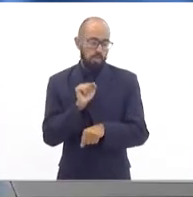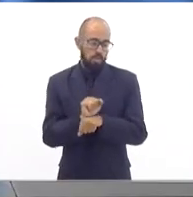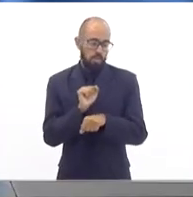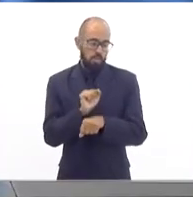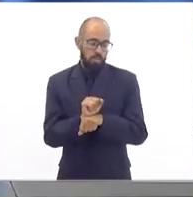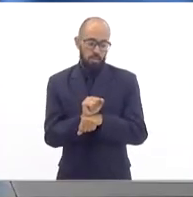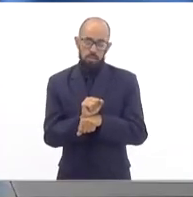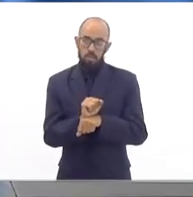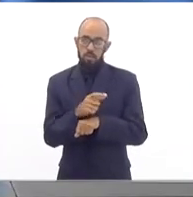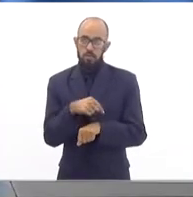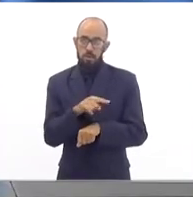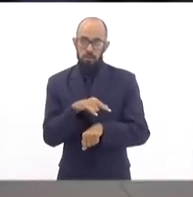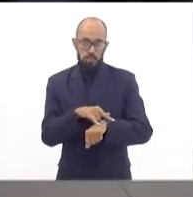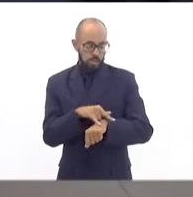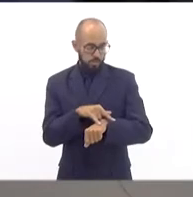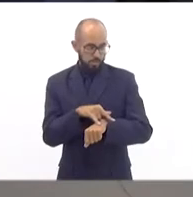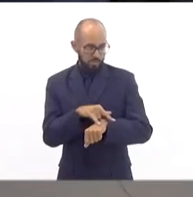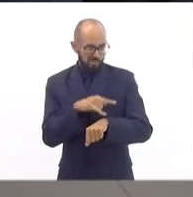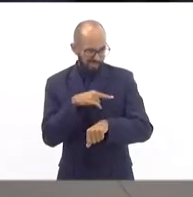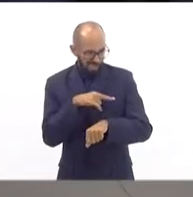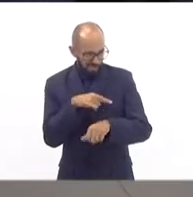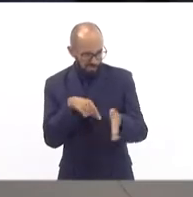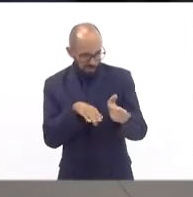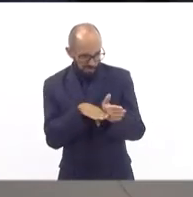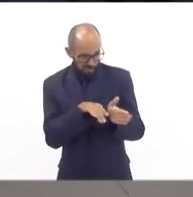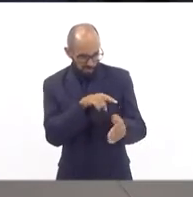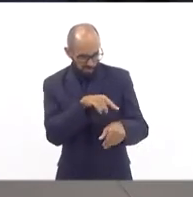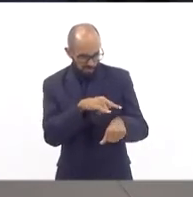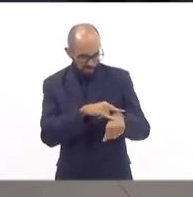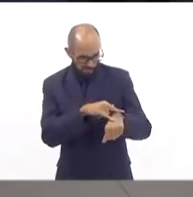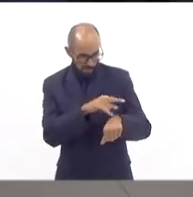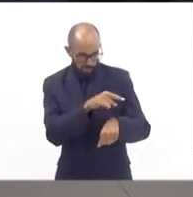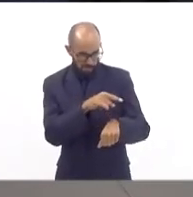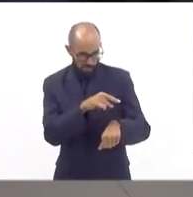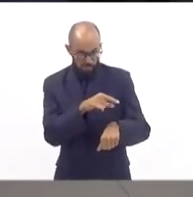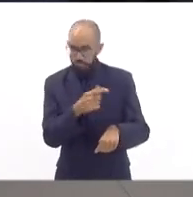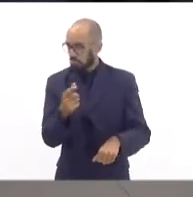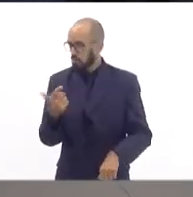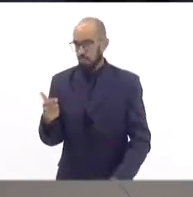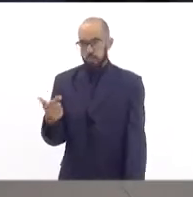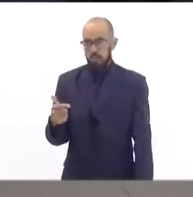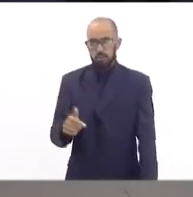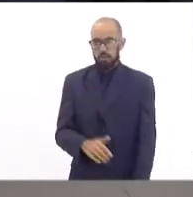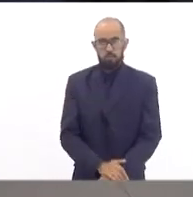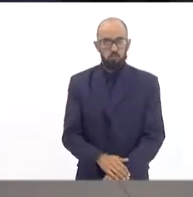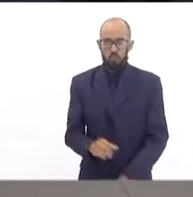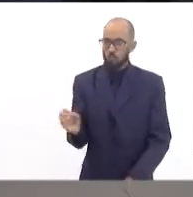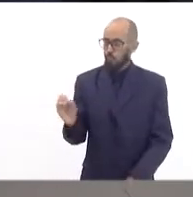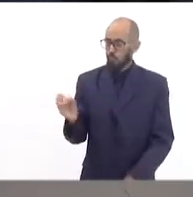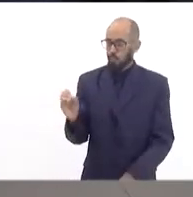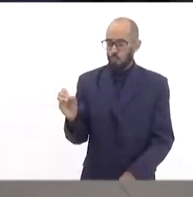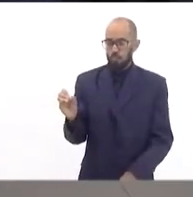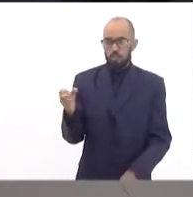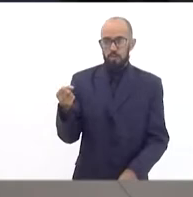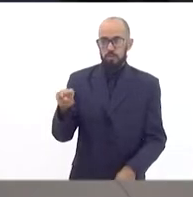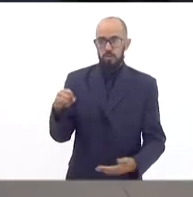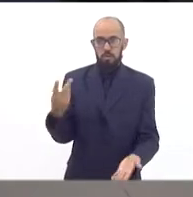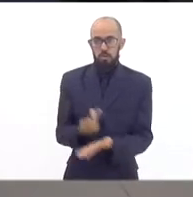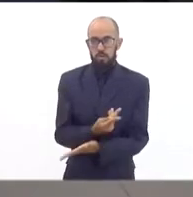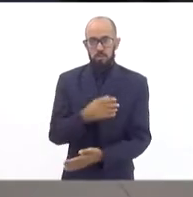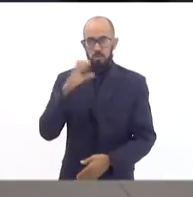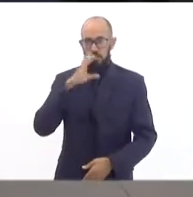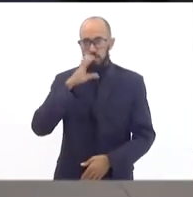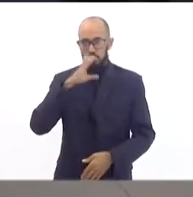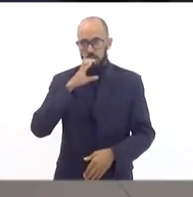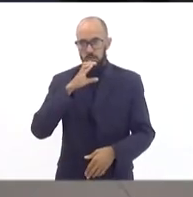banheiro. Tem banheiro na estação? Nenhuma as estações, nenhuma. Se houver uma emergência, né,